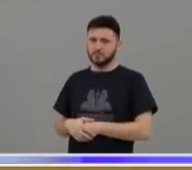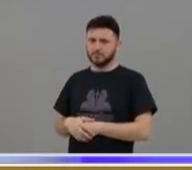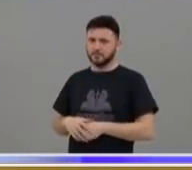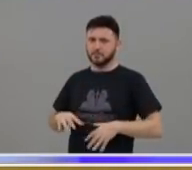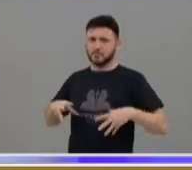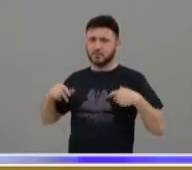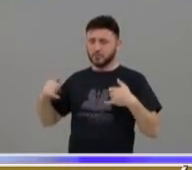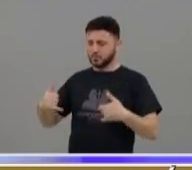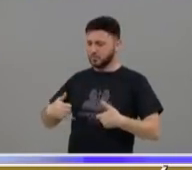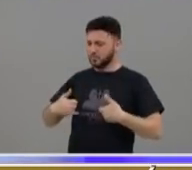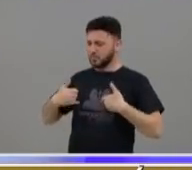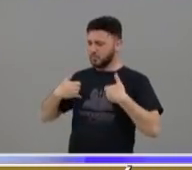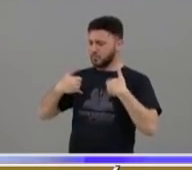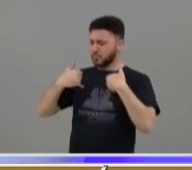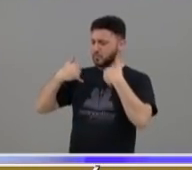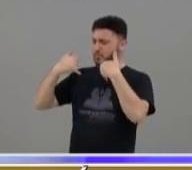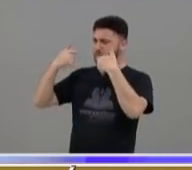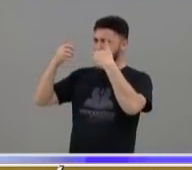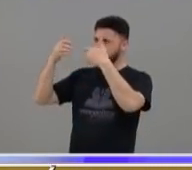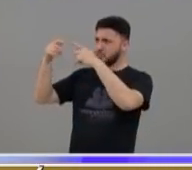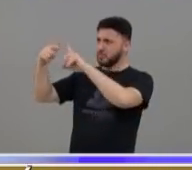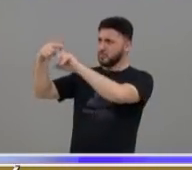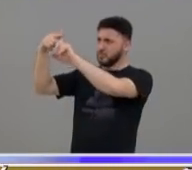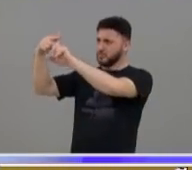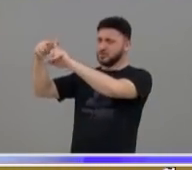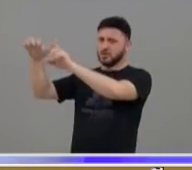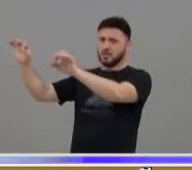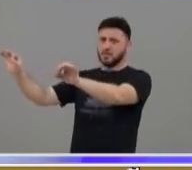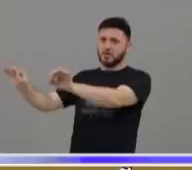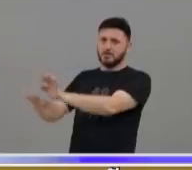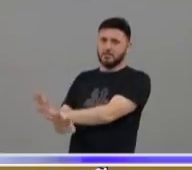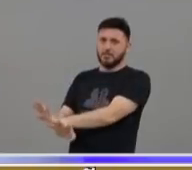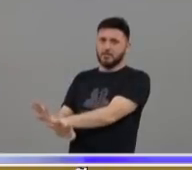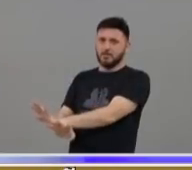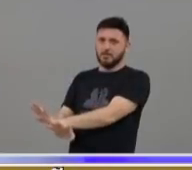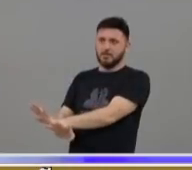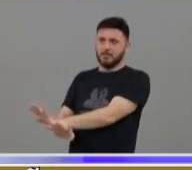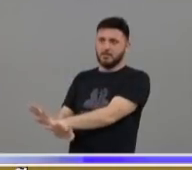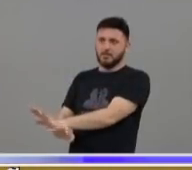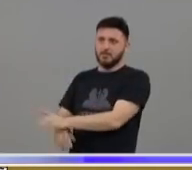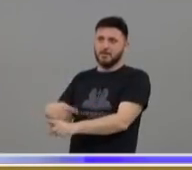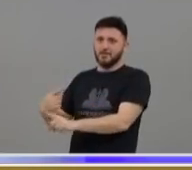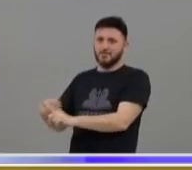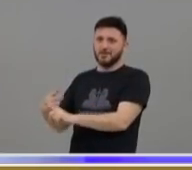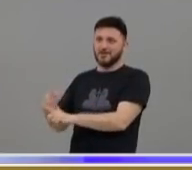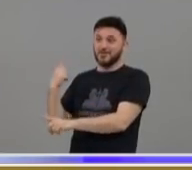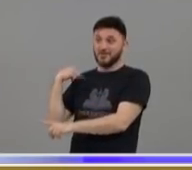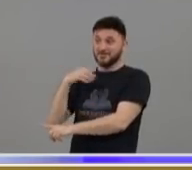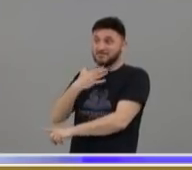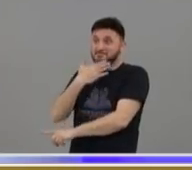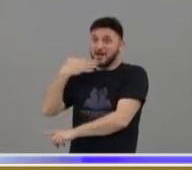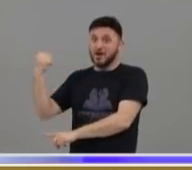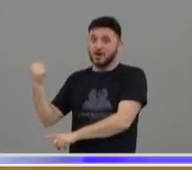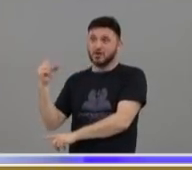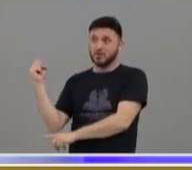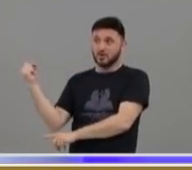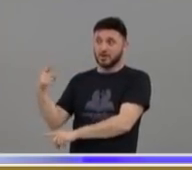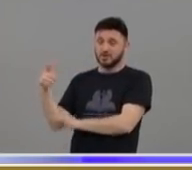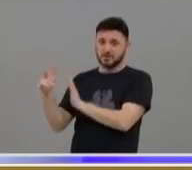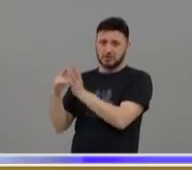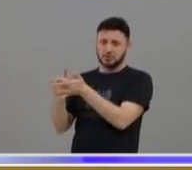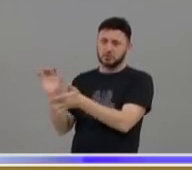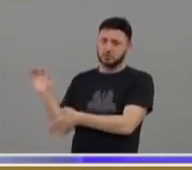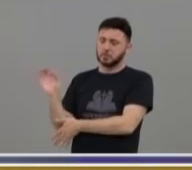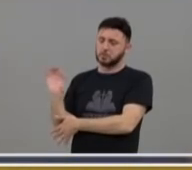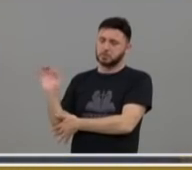cai dali. Todo orgulho é aniquilado ali. Todo orgulho não encontra